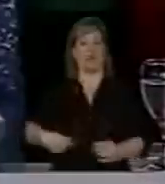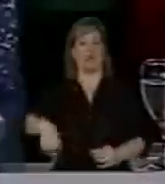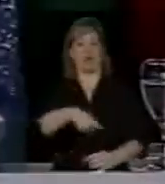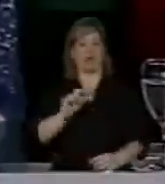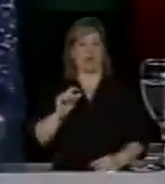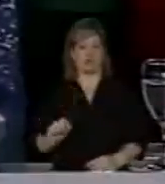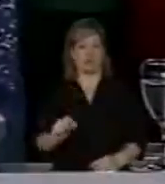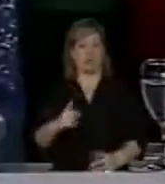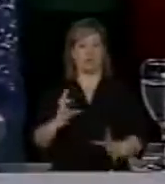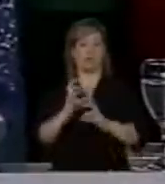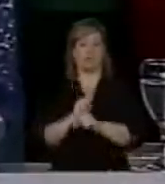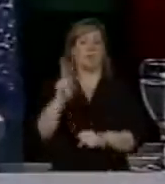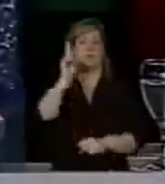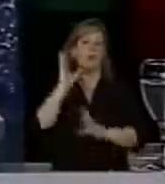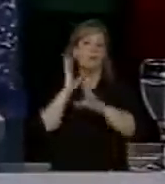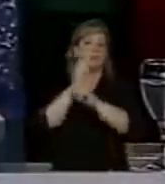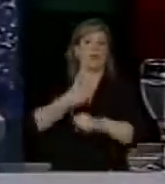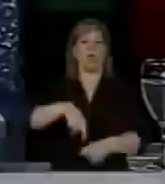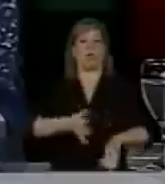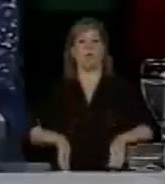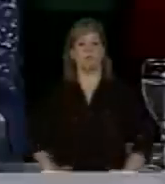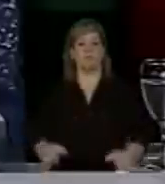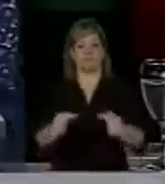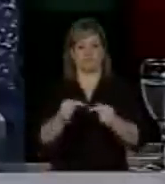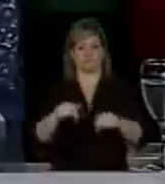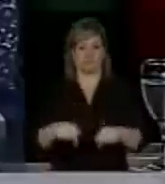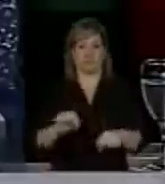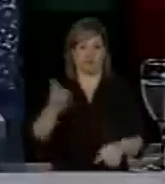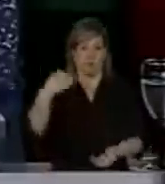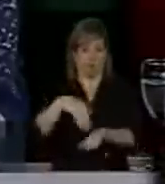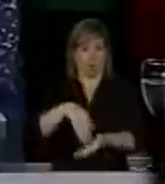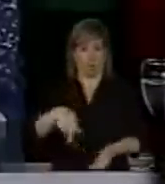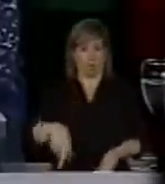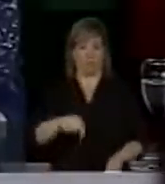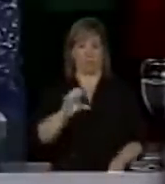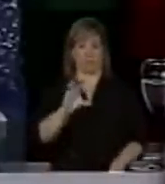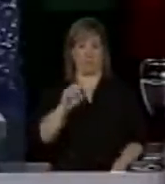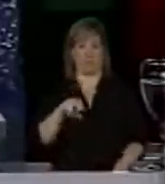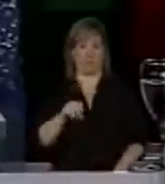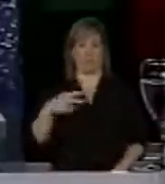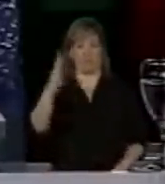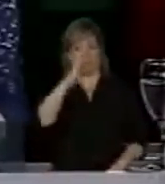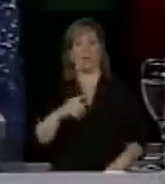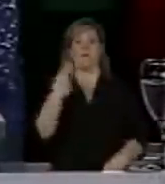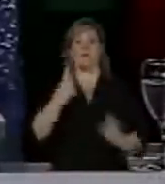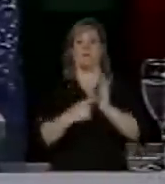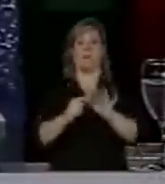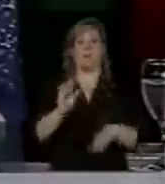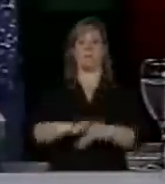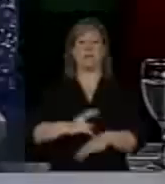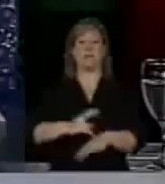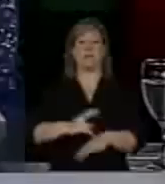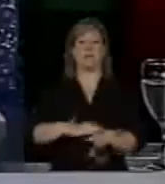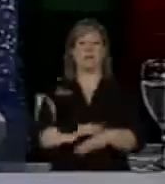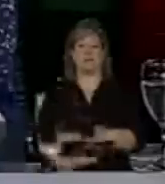nossa nacionalidade último senso no Brasil indica que mais de 50% da